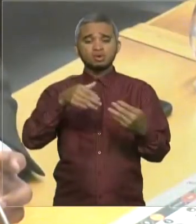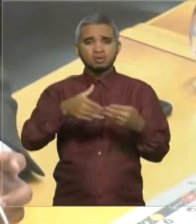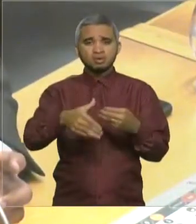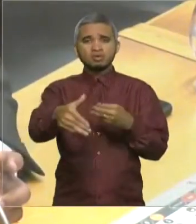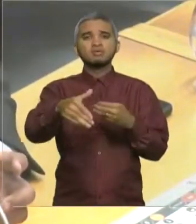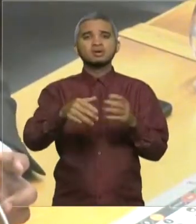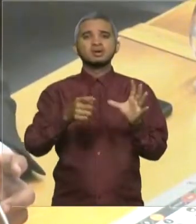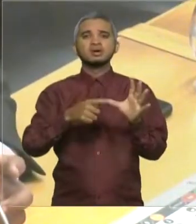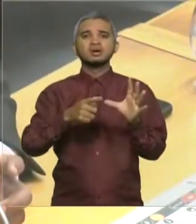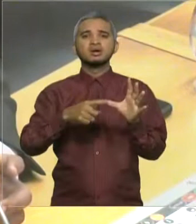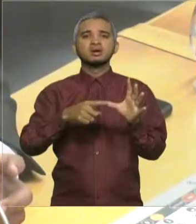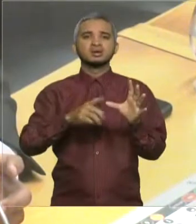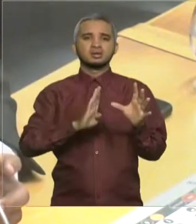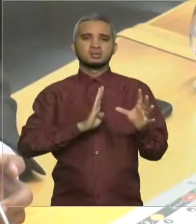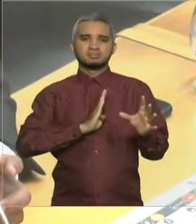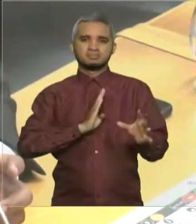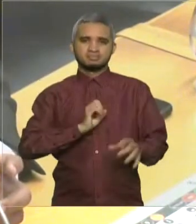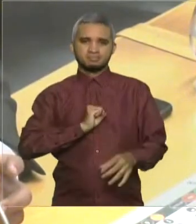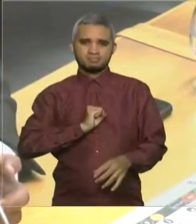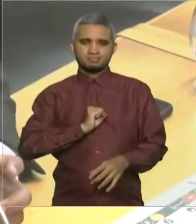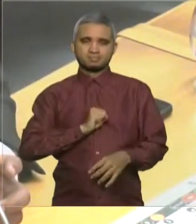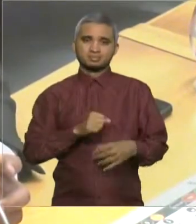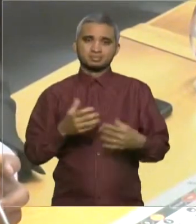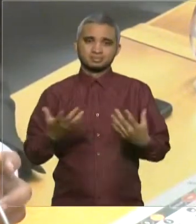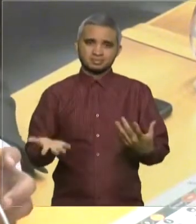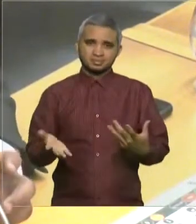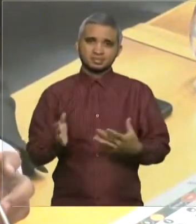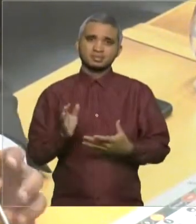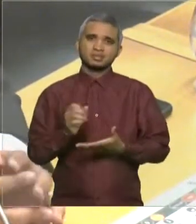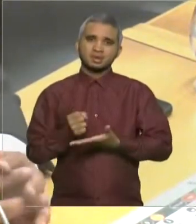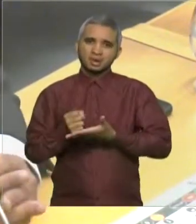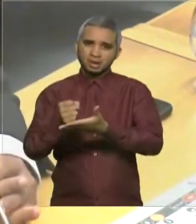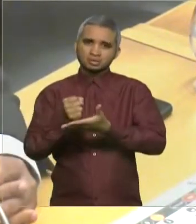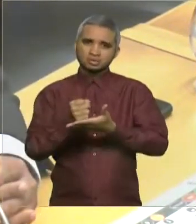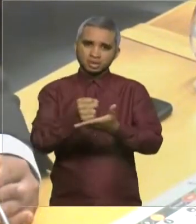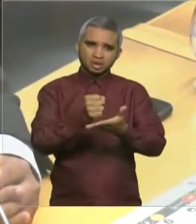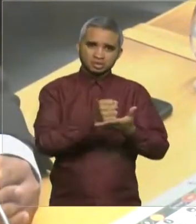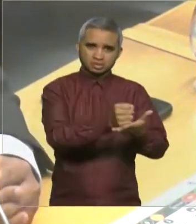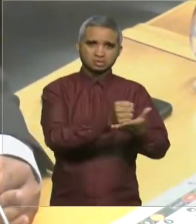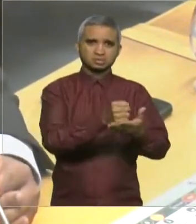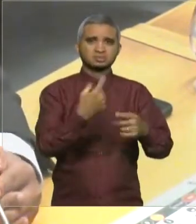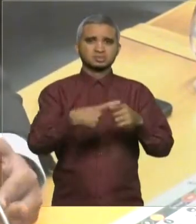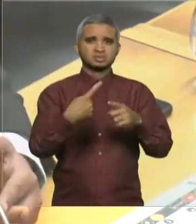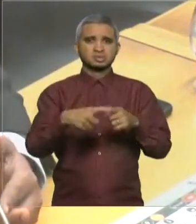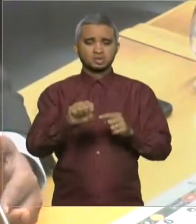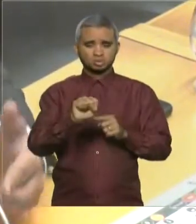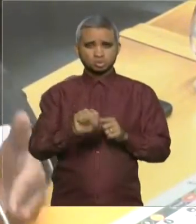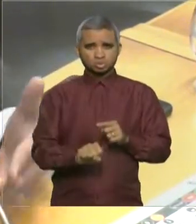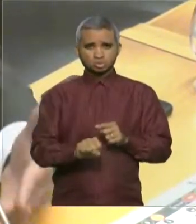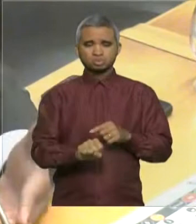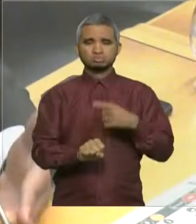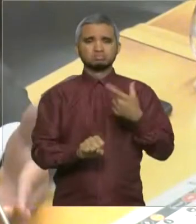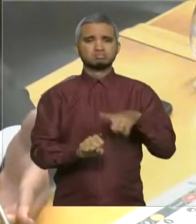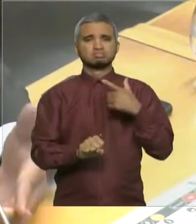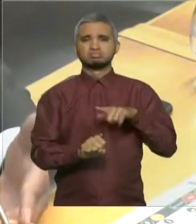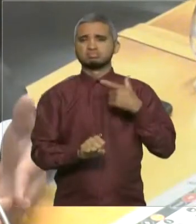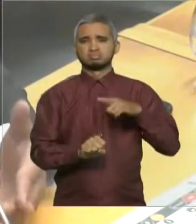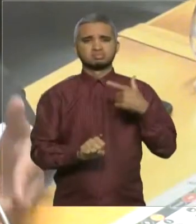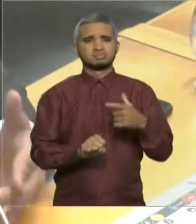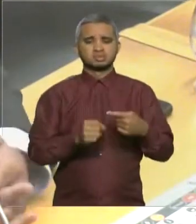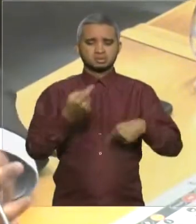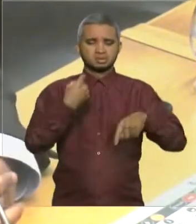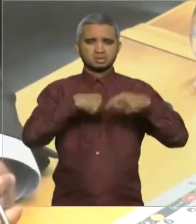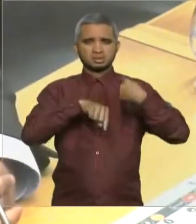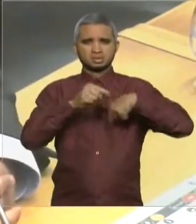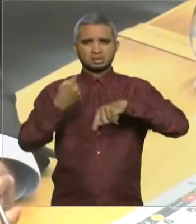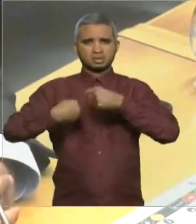cobertura a um vazio que até hoje existe na região sul. Então, é mesmo uma prioridade que o governo